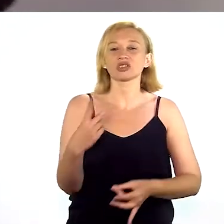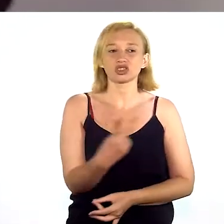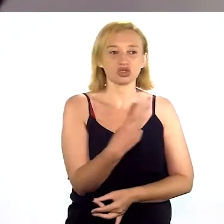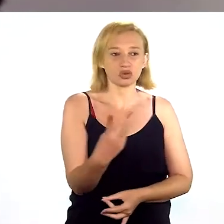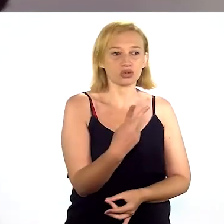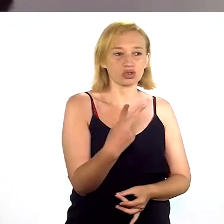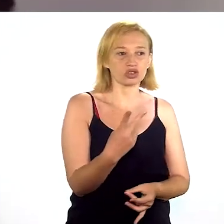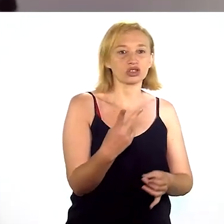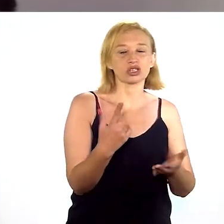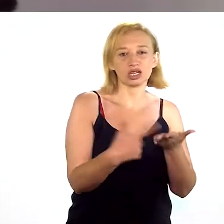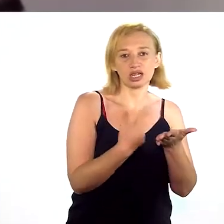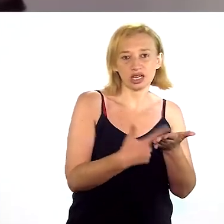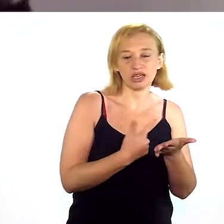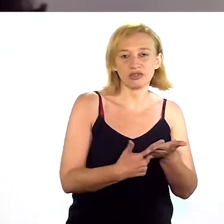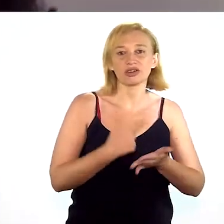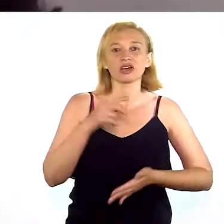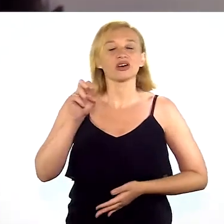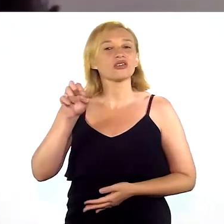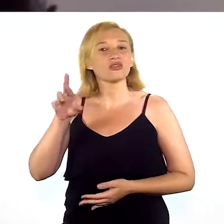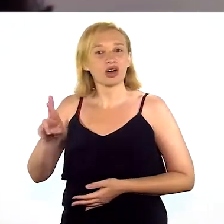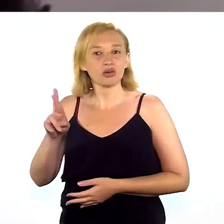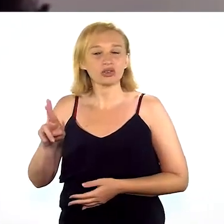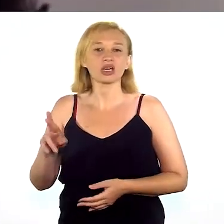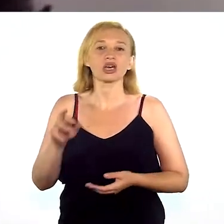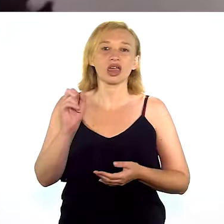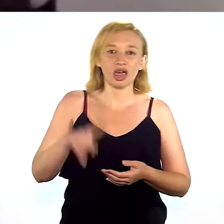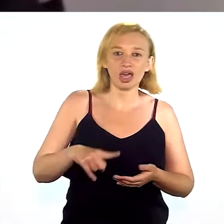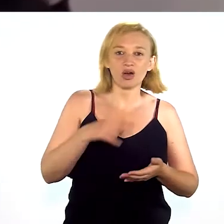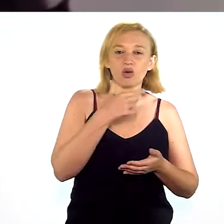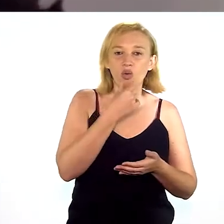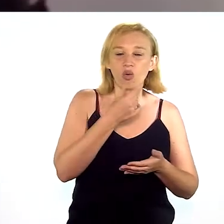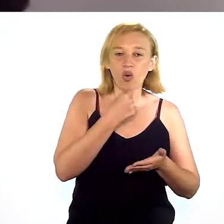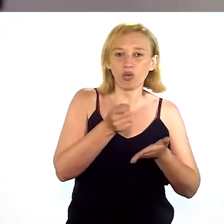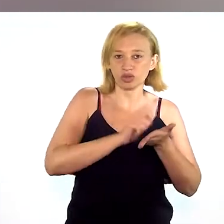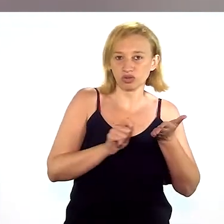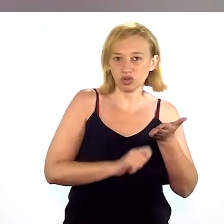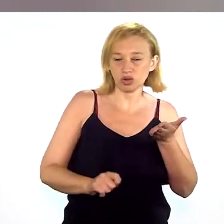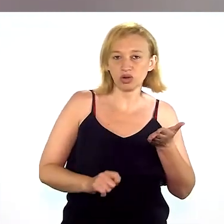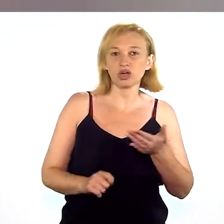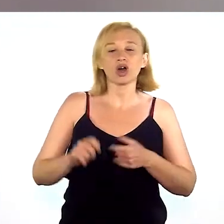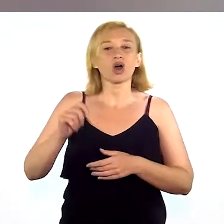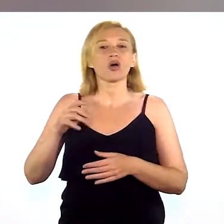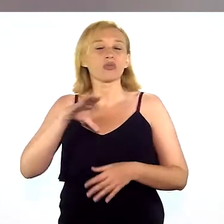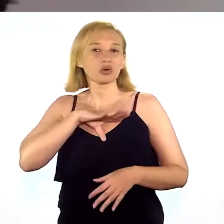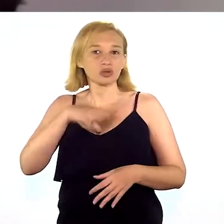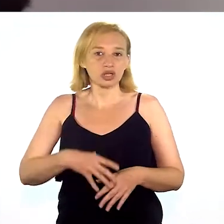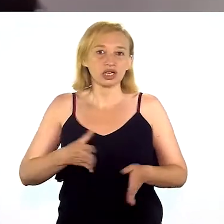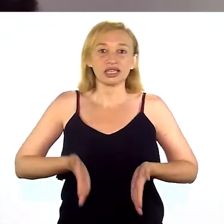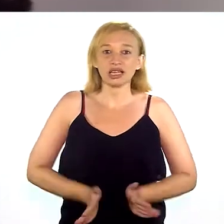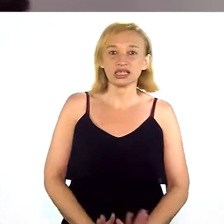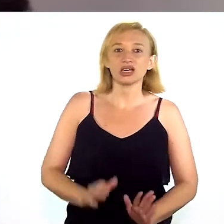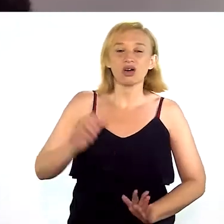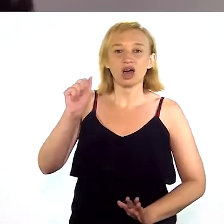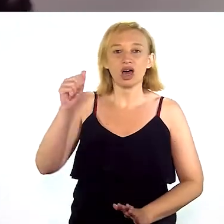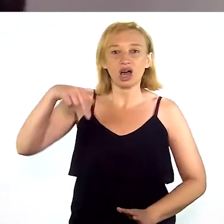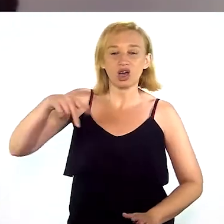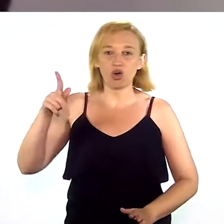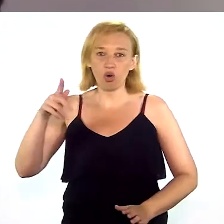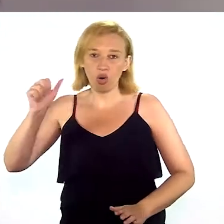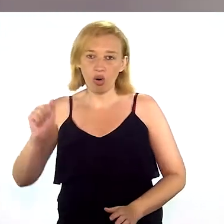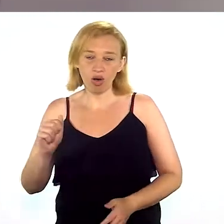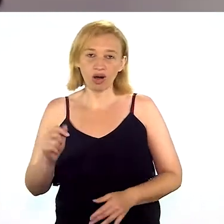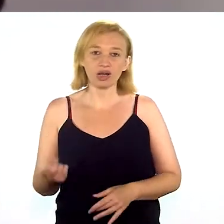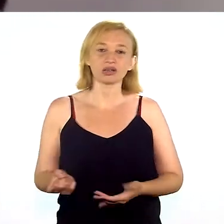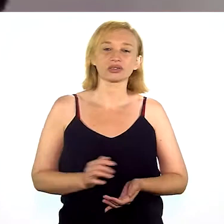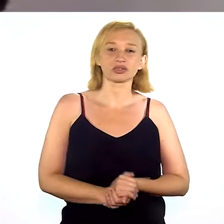né, essas duas obras. O Walter Hugo Mãe é um escritor português, nascido em Angola, né, porque ele nasceu em Angola e depois foi para Portugal ser